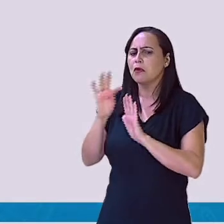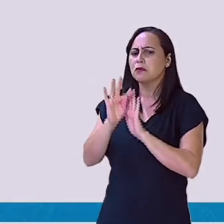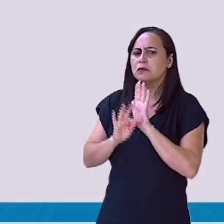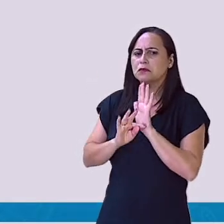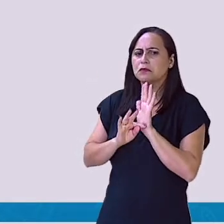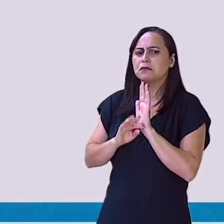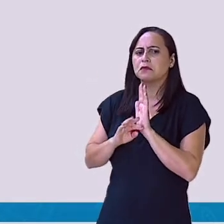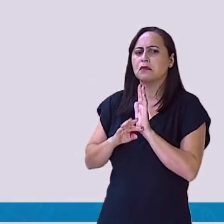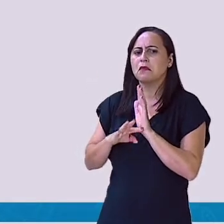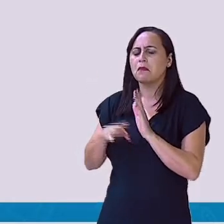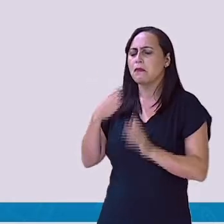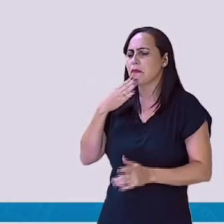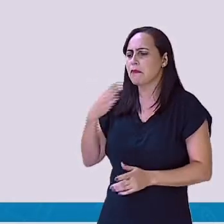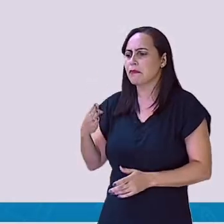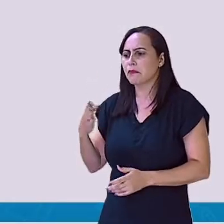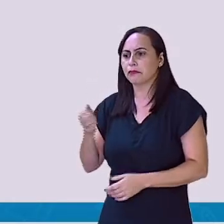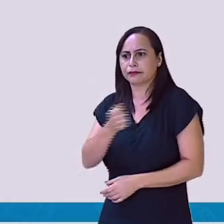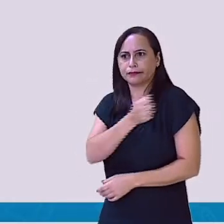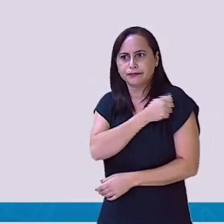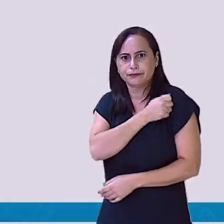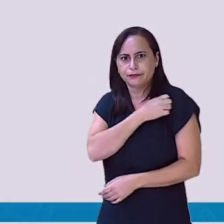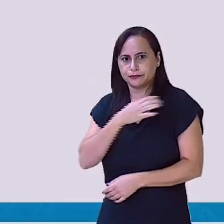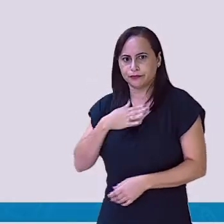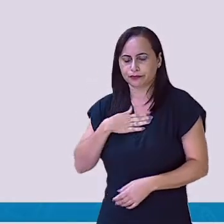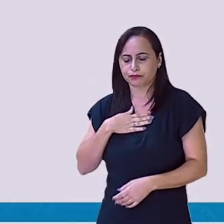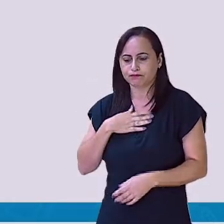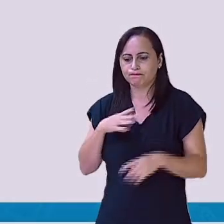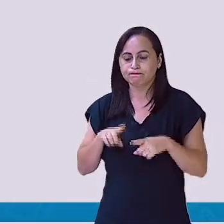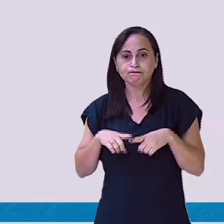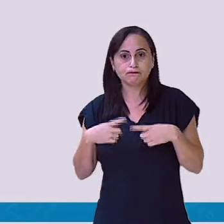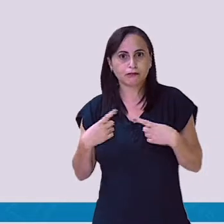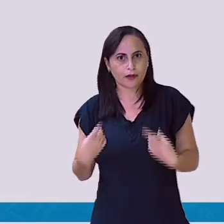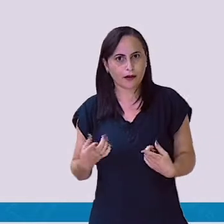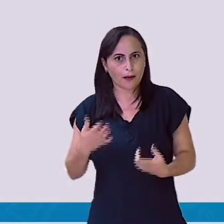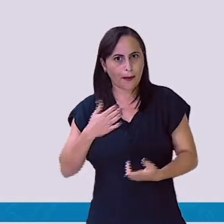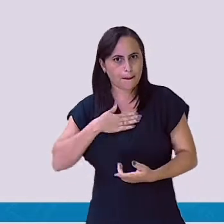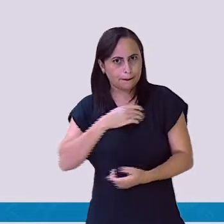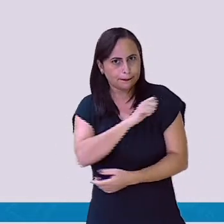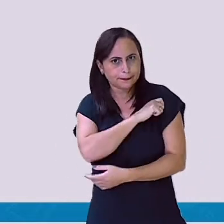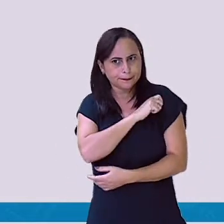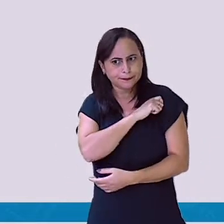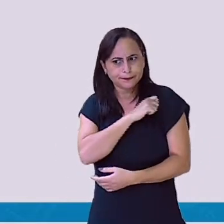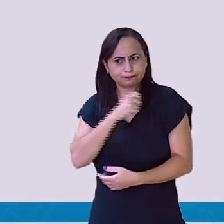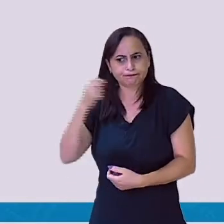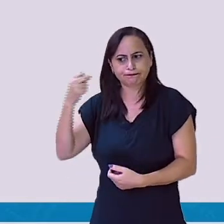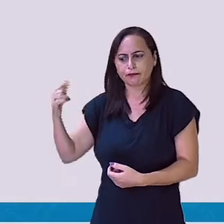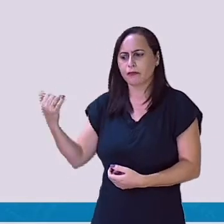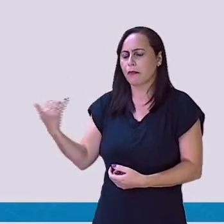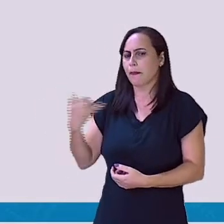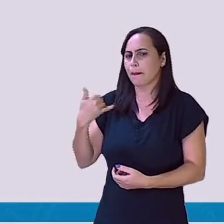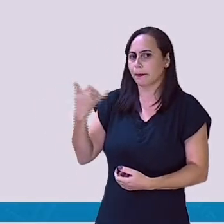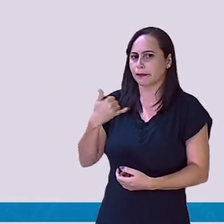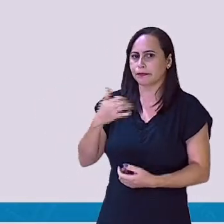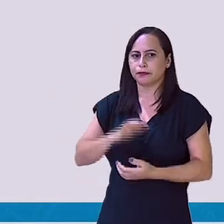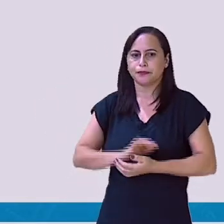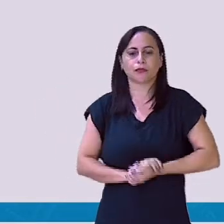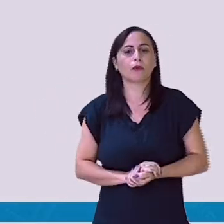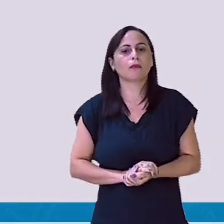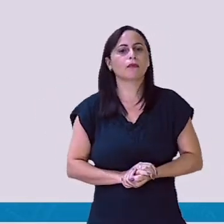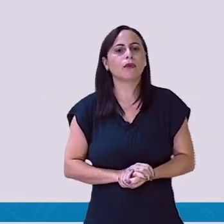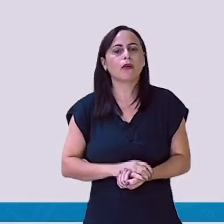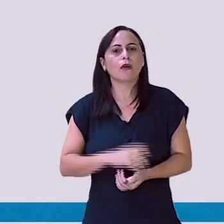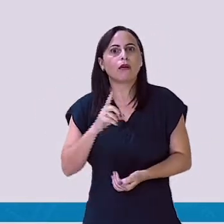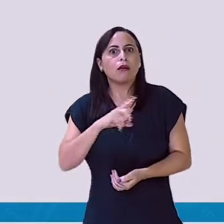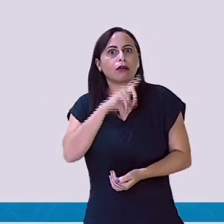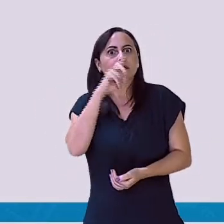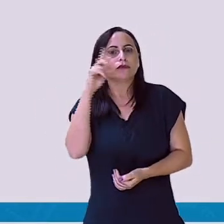culinária mineira. Então, meu aluno Nirton contou. Certo dia, só